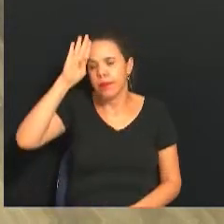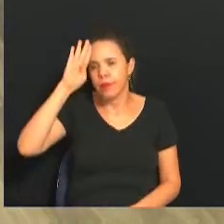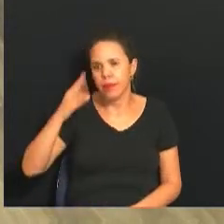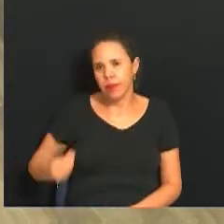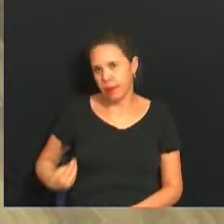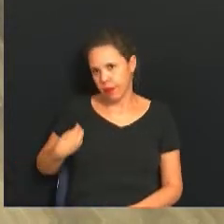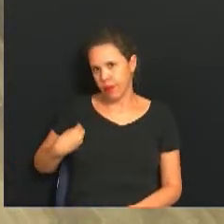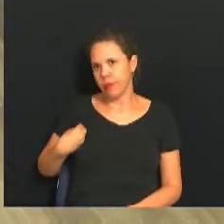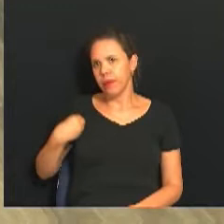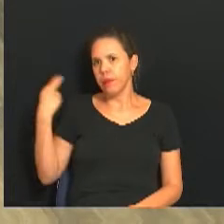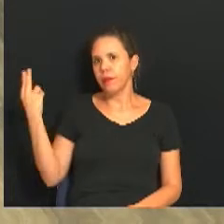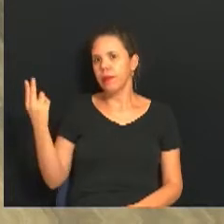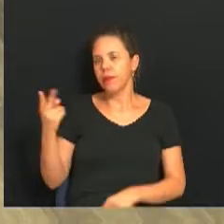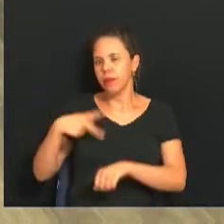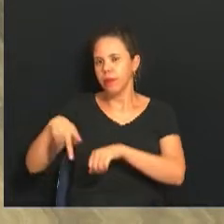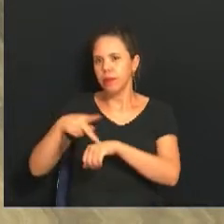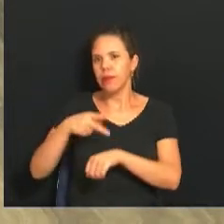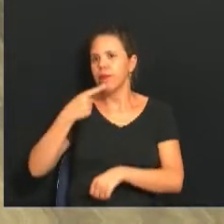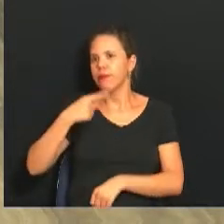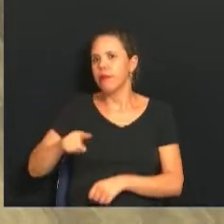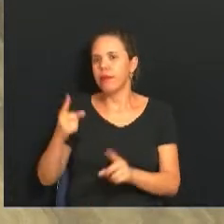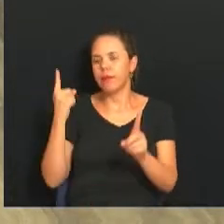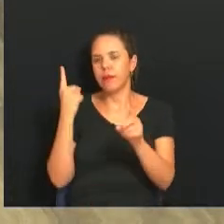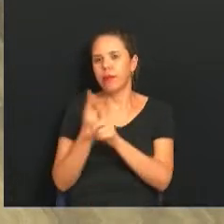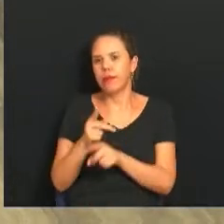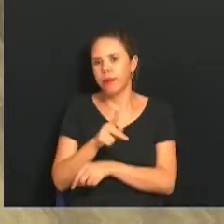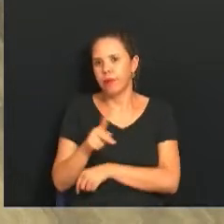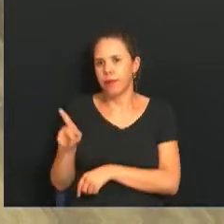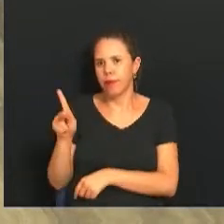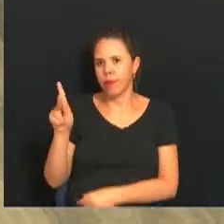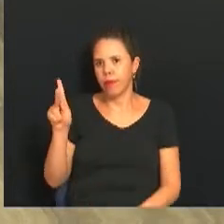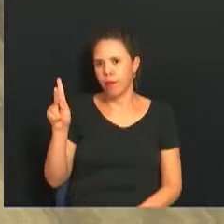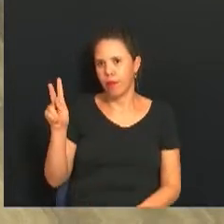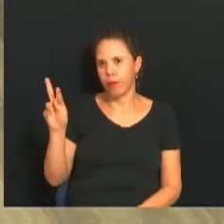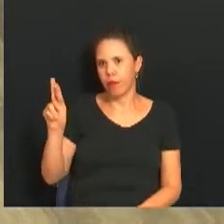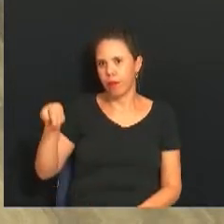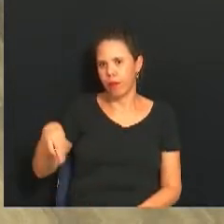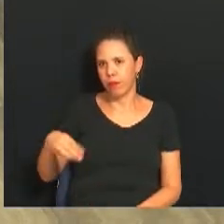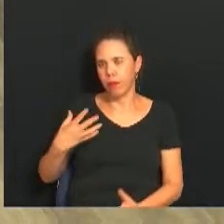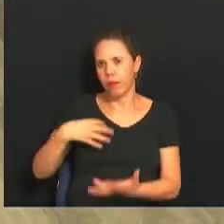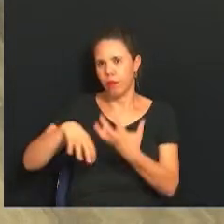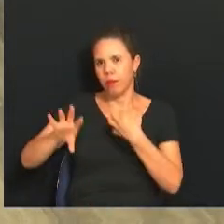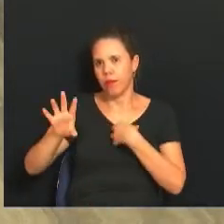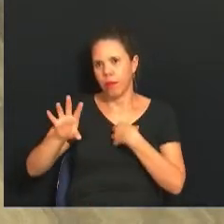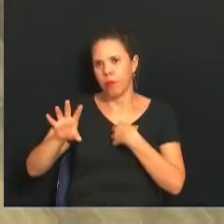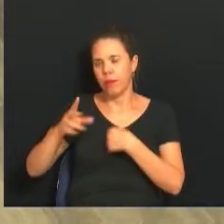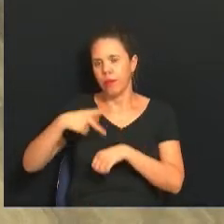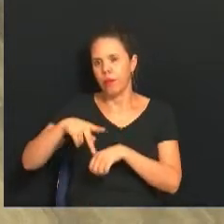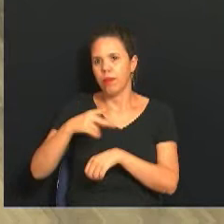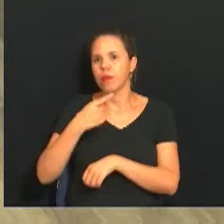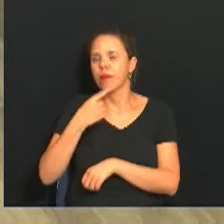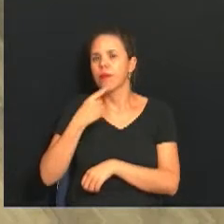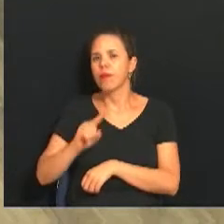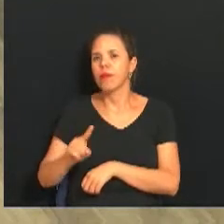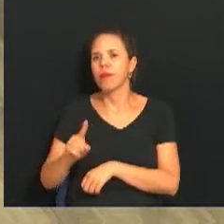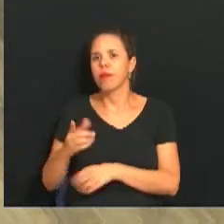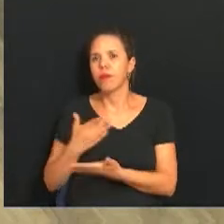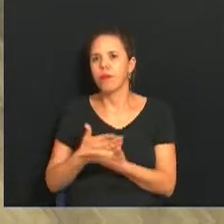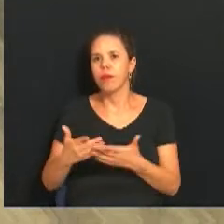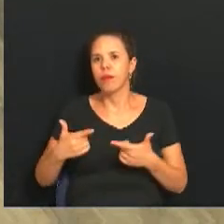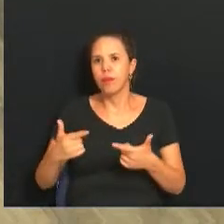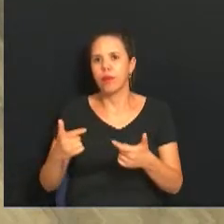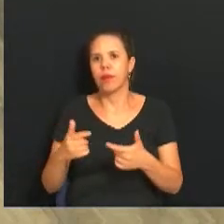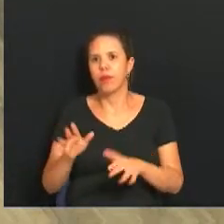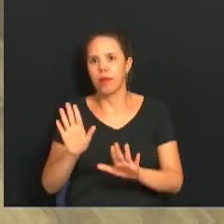na Rússia, se encontrou com o Putin, e ele disse, eu me solidarizo com a Rússia. E é aqui, a hora que começou a guerra, todo mundo falou,